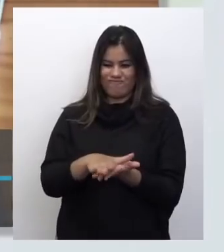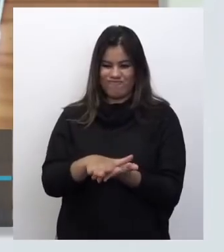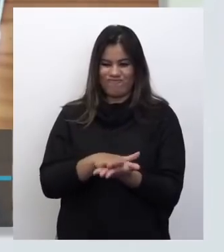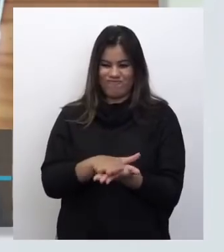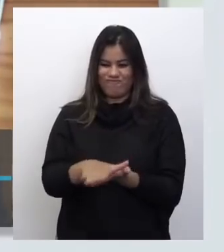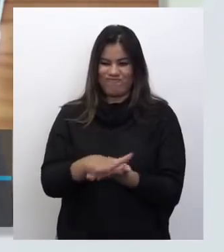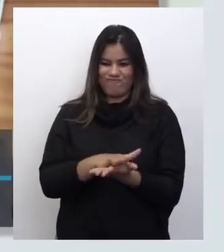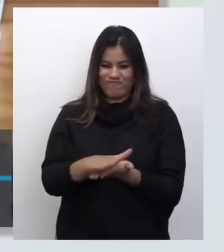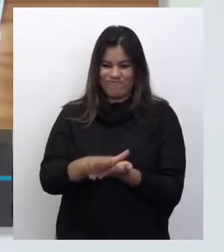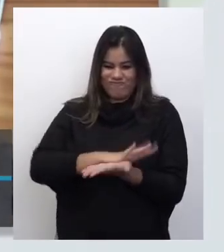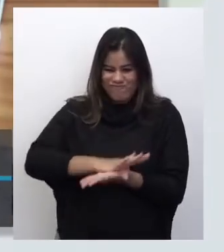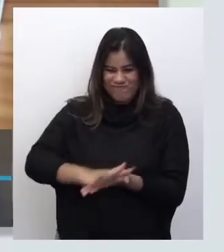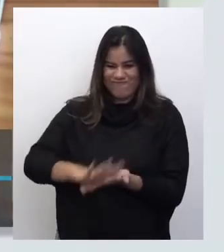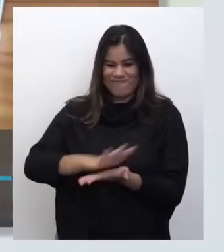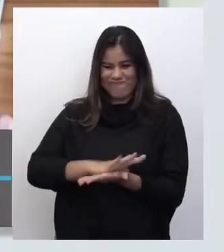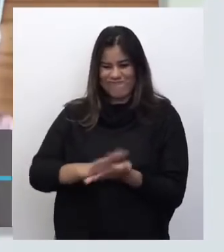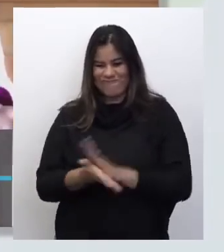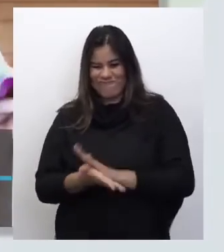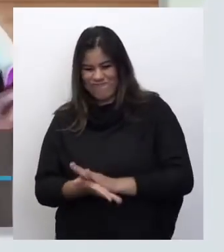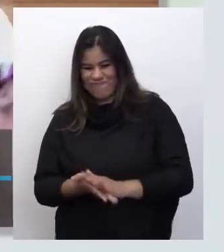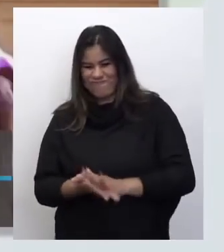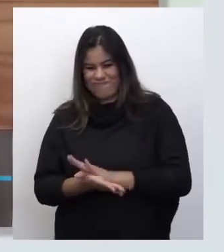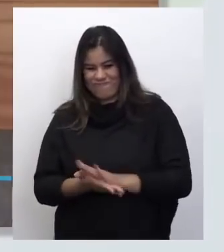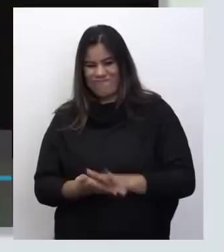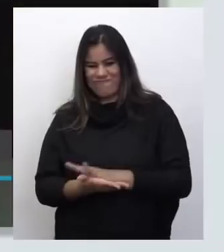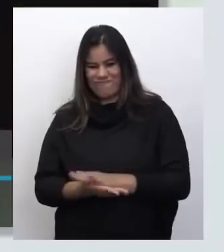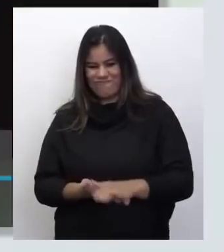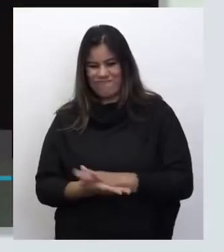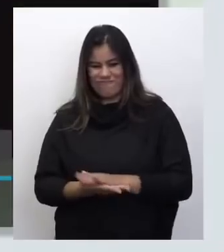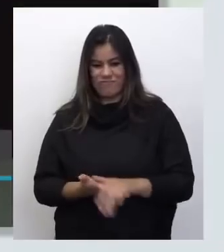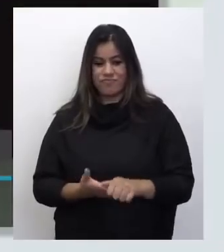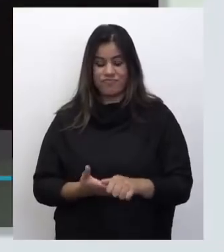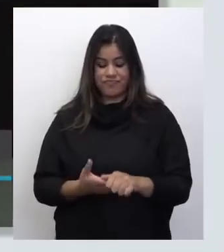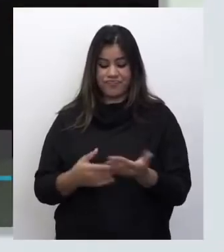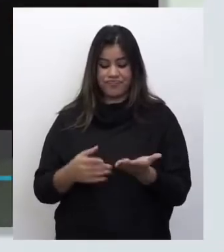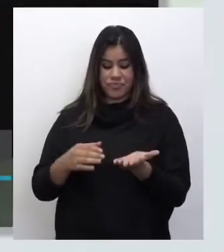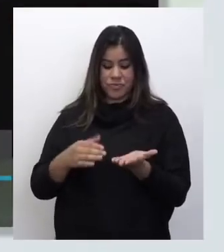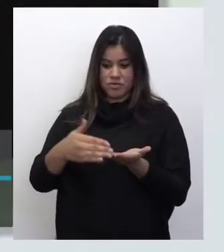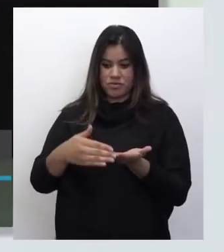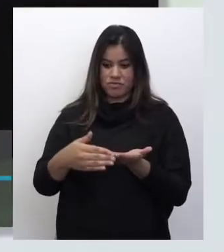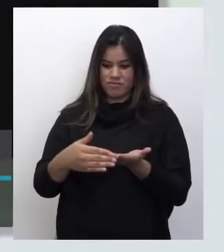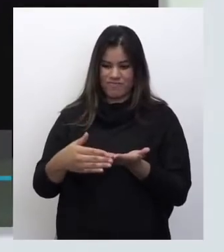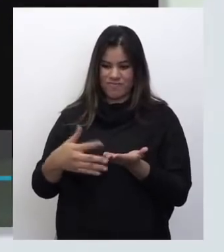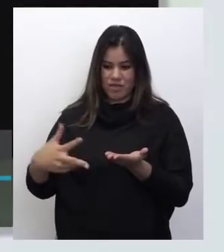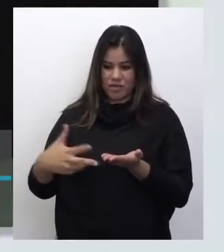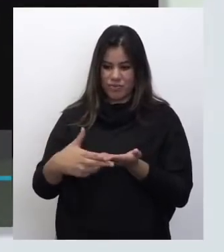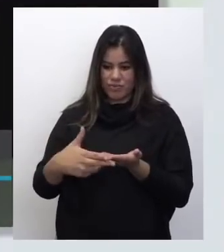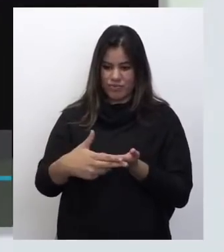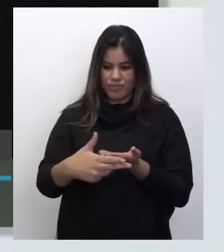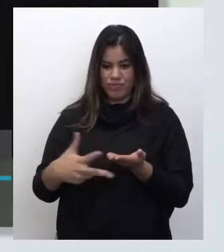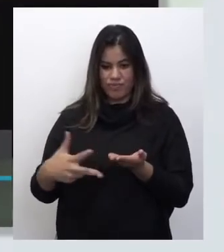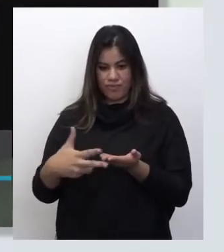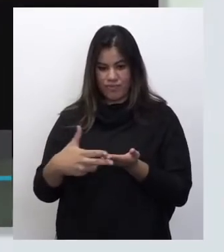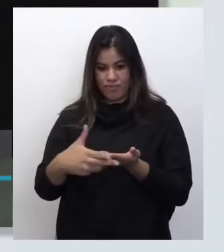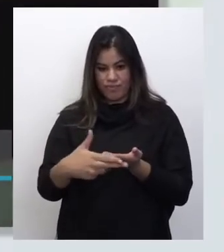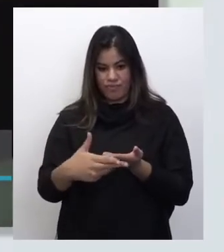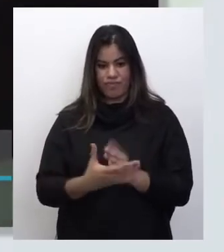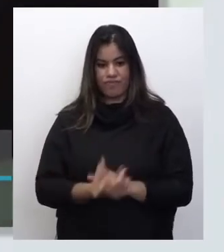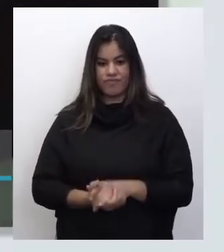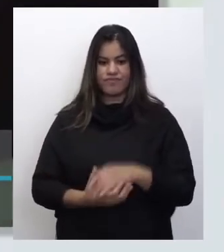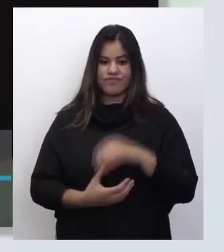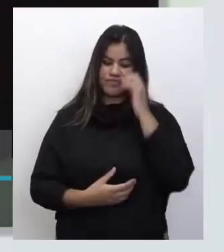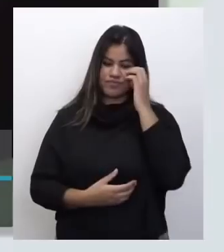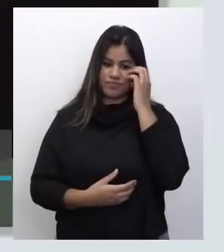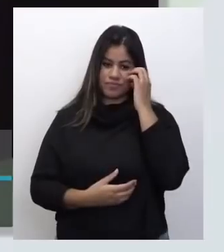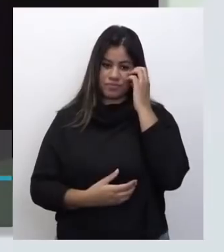aqui, passando bem a mão para colar. E a pontinha aqui que ficou sobrando, eu vou cortar.